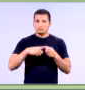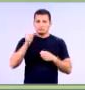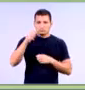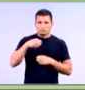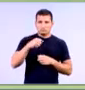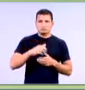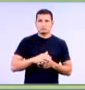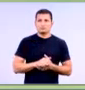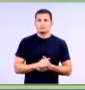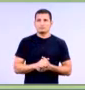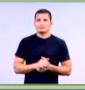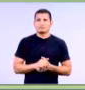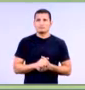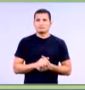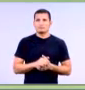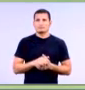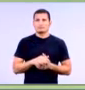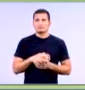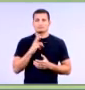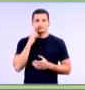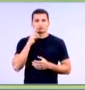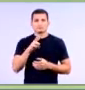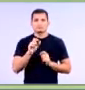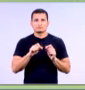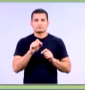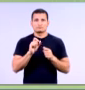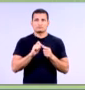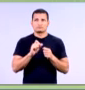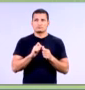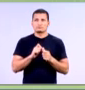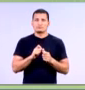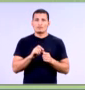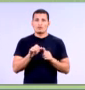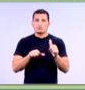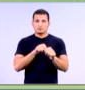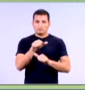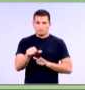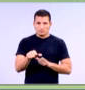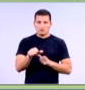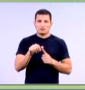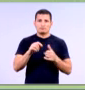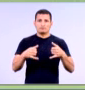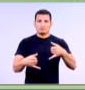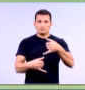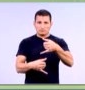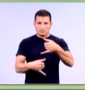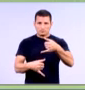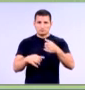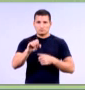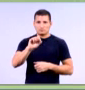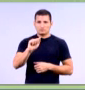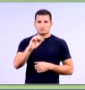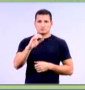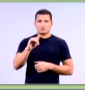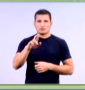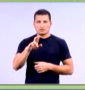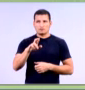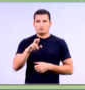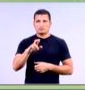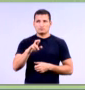que a gente vai fazer aqui. A gente vai modificar o método sacar e vai modificar o método depositar, que